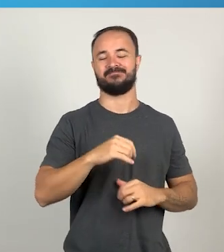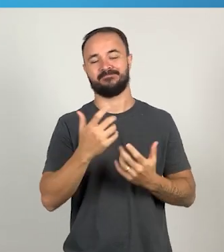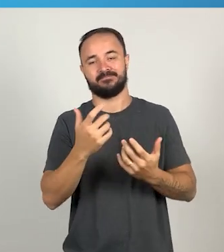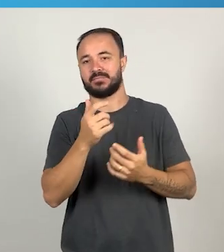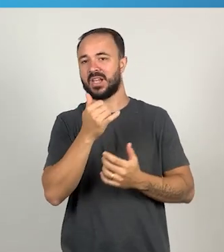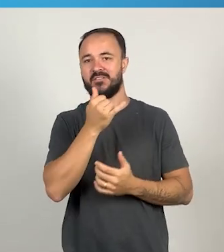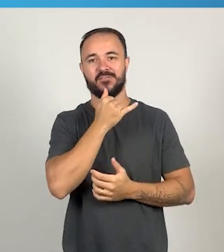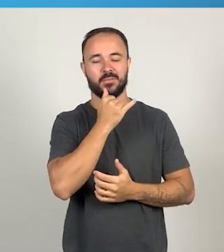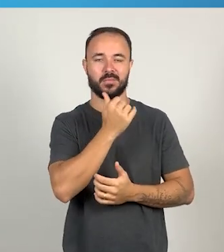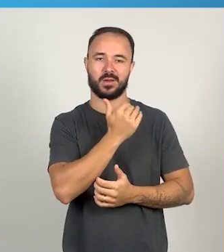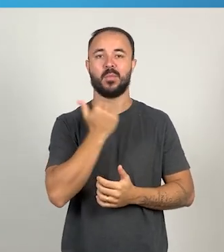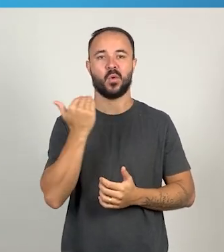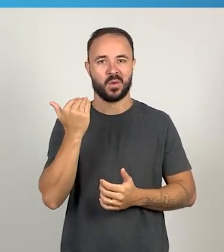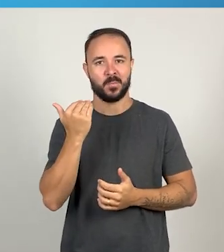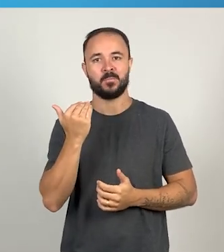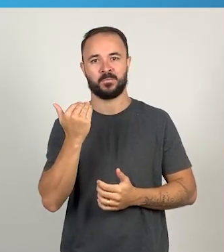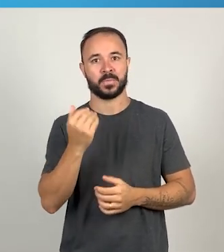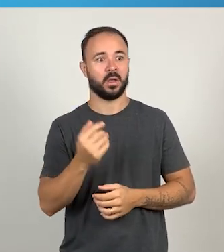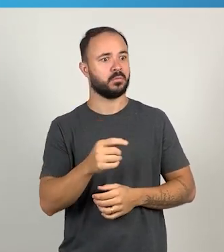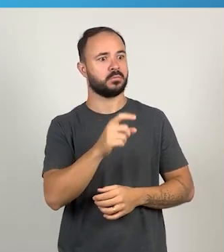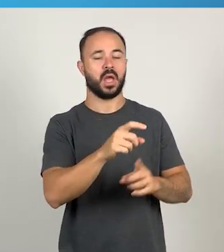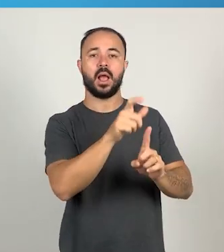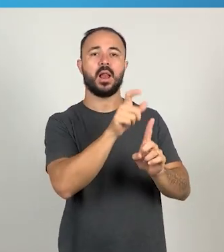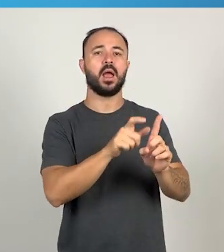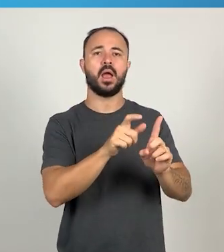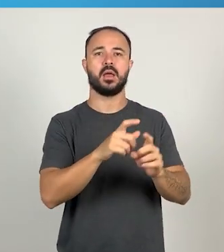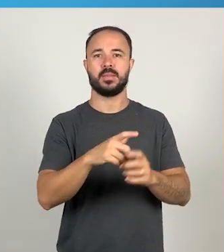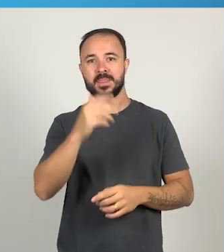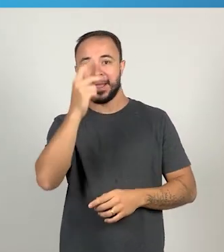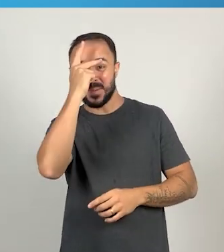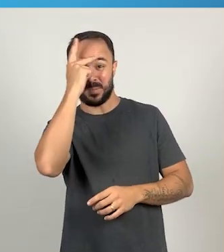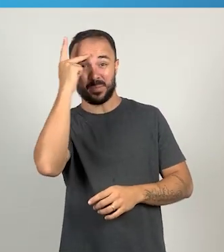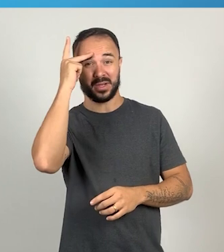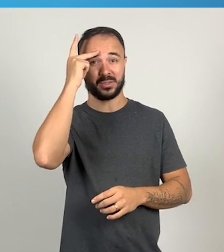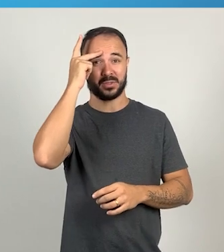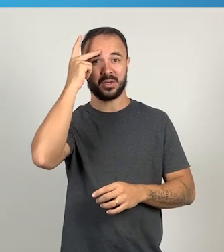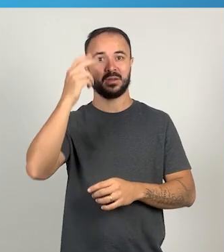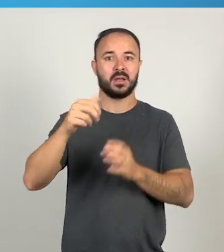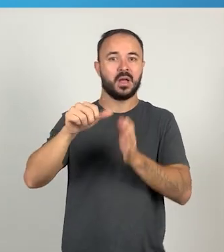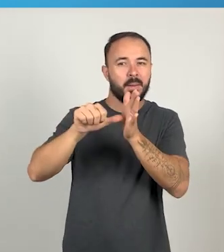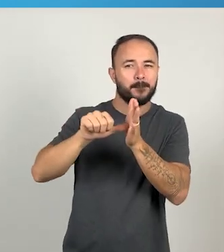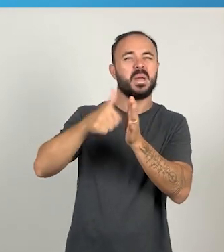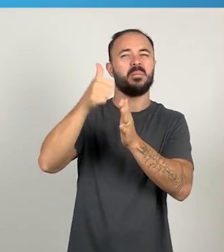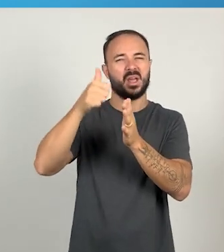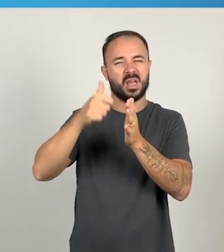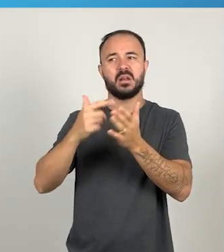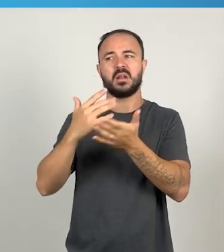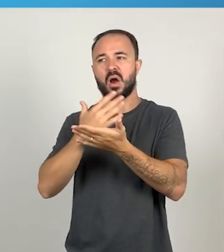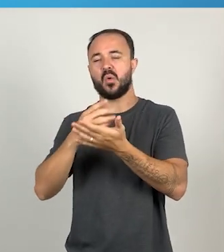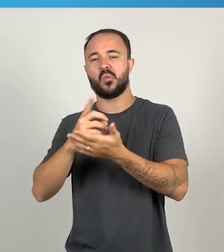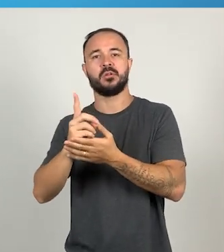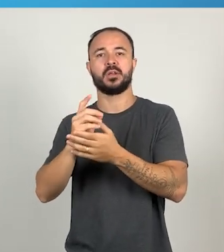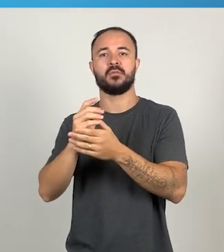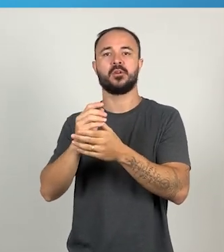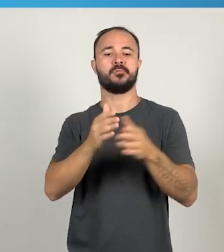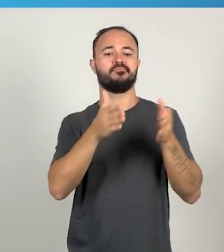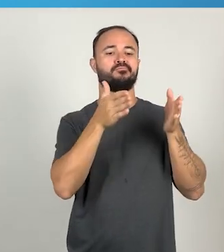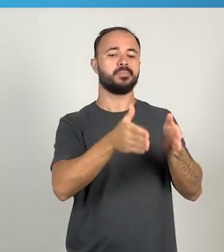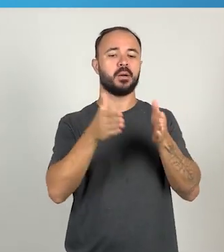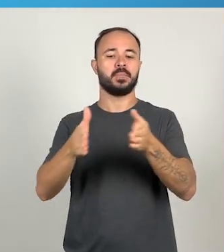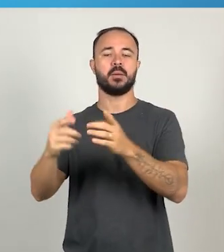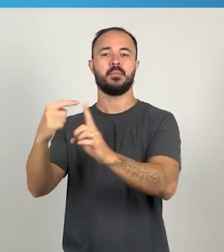uma das primeiras pessoas, inclusive, a ser sepultada no cemitério Campo da Esperança, na